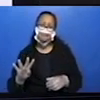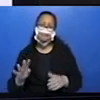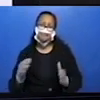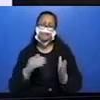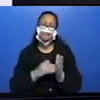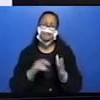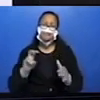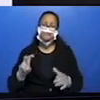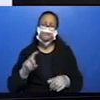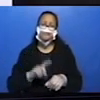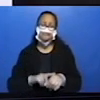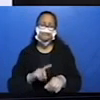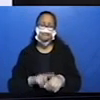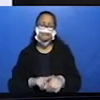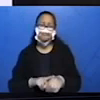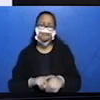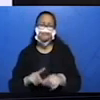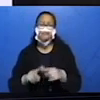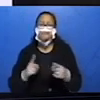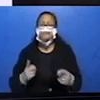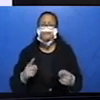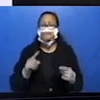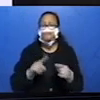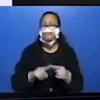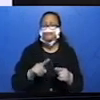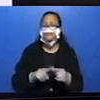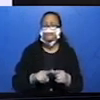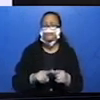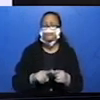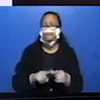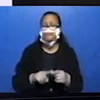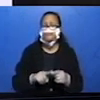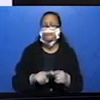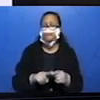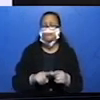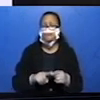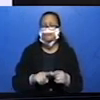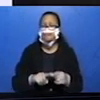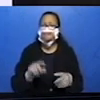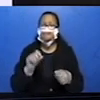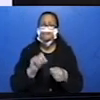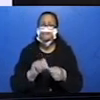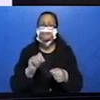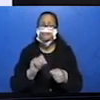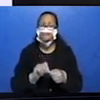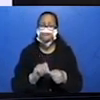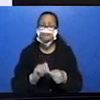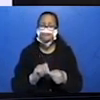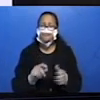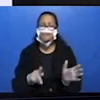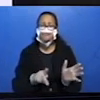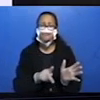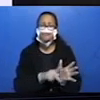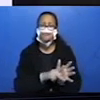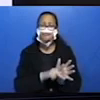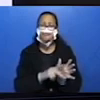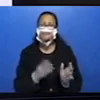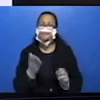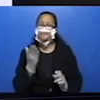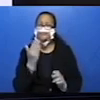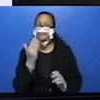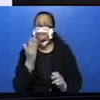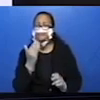isso? As plantas precisam de luz porque produzem o próprio alimento, por meio